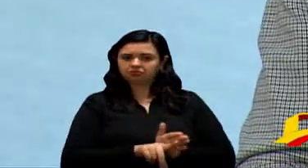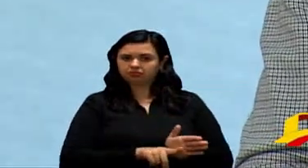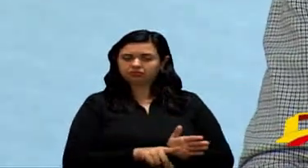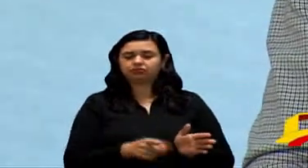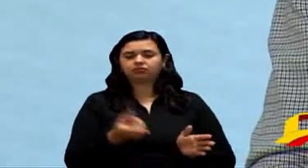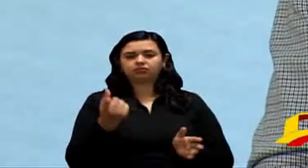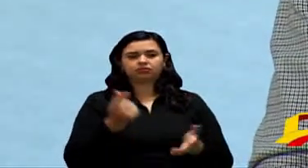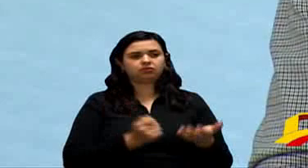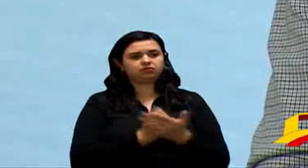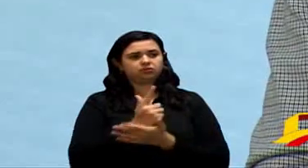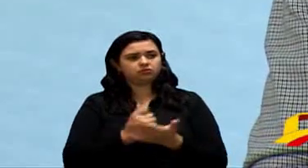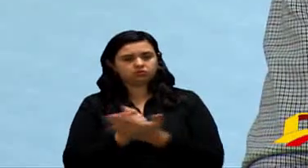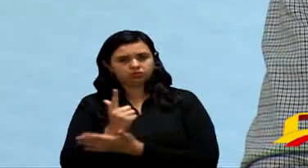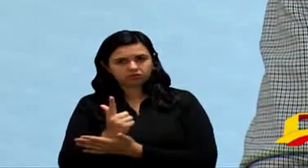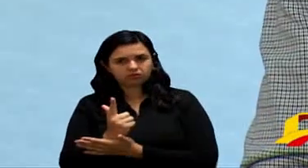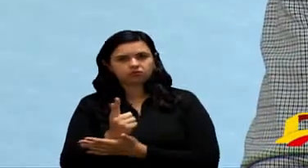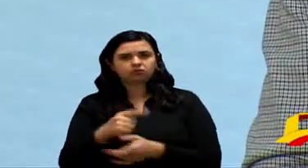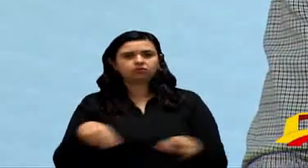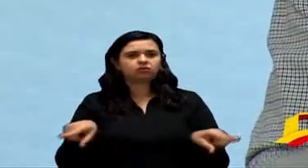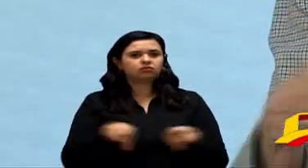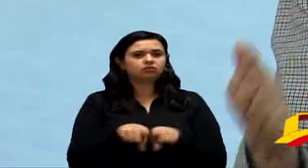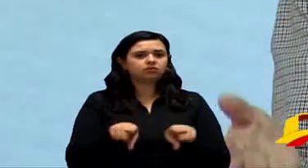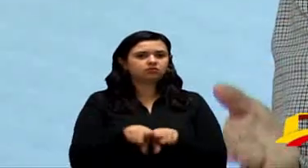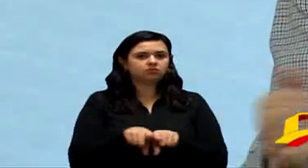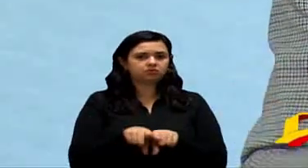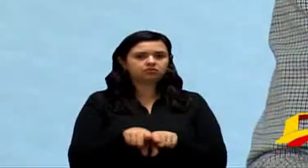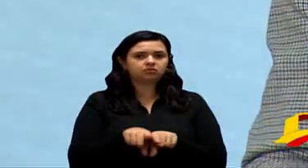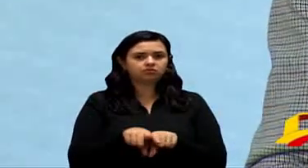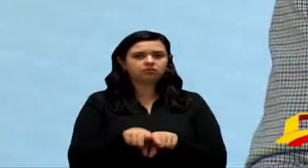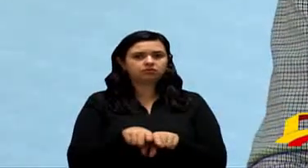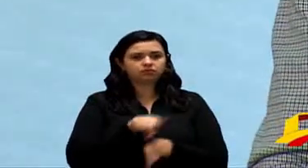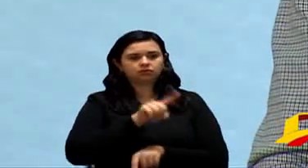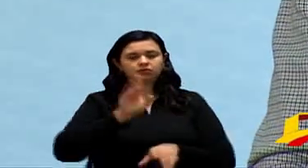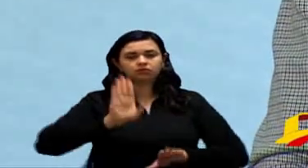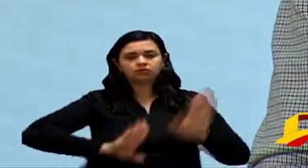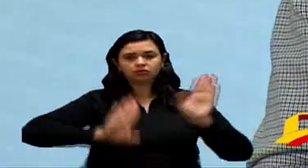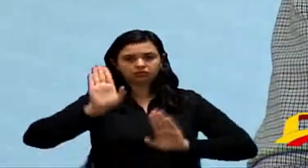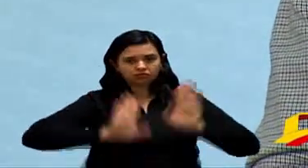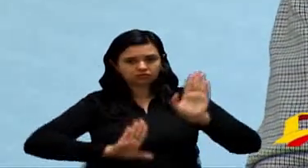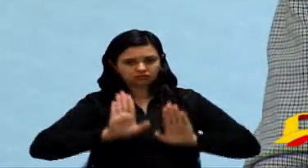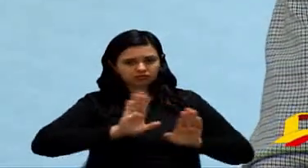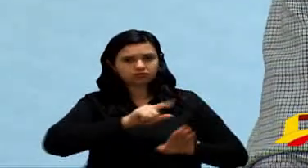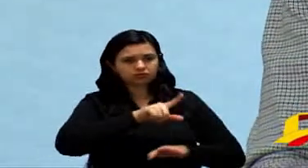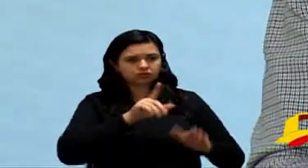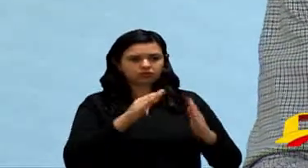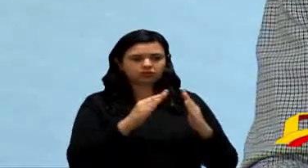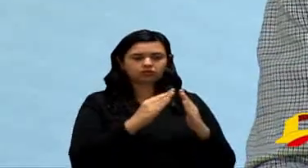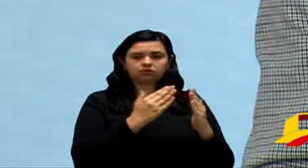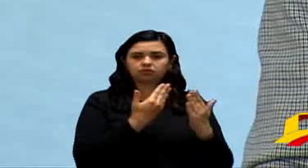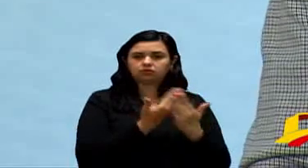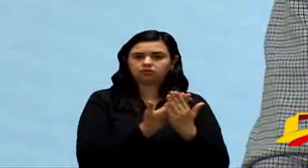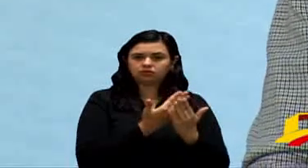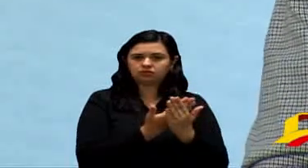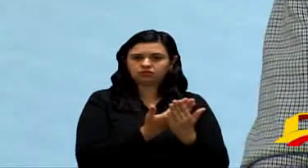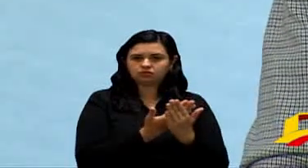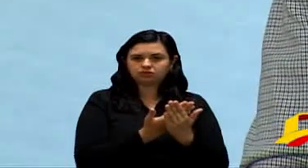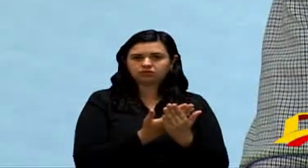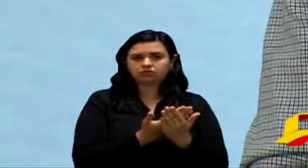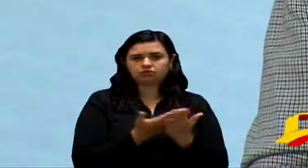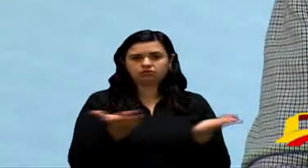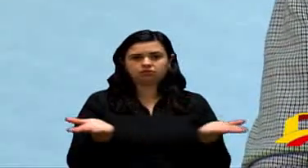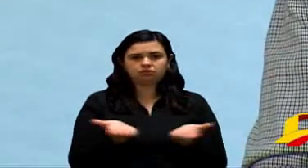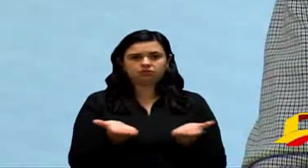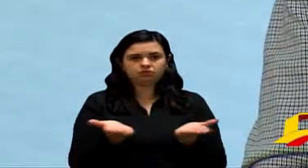compras e os as licitações na área da Educação não aconteceu nada e daqui o resultado